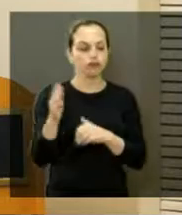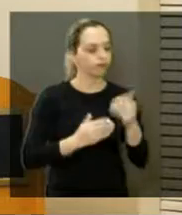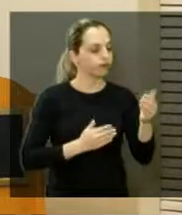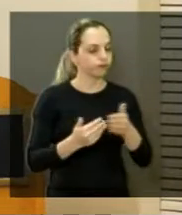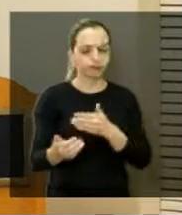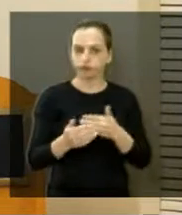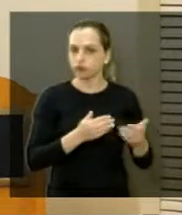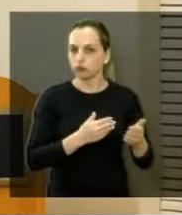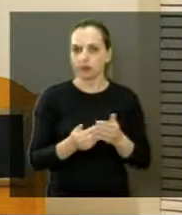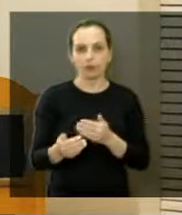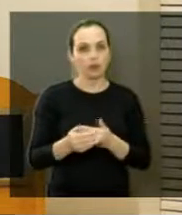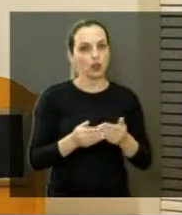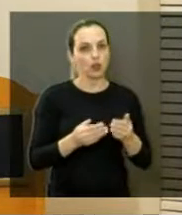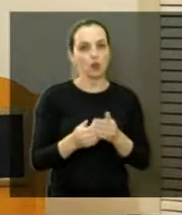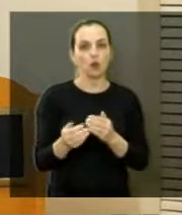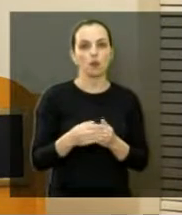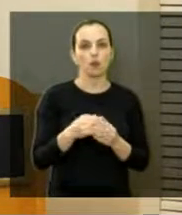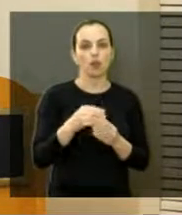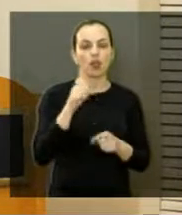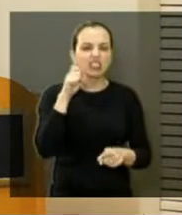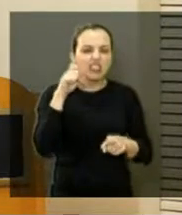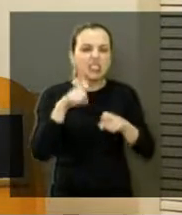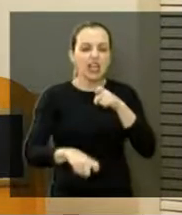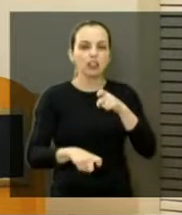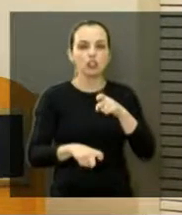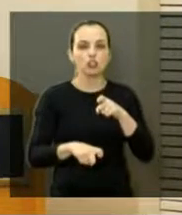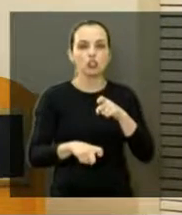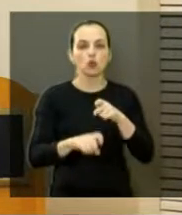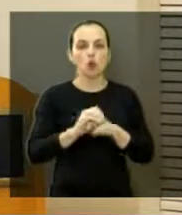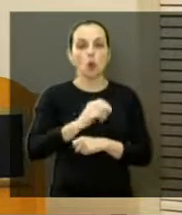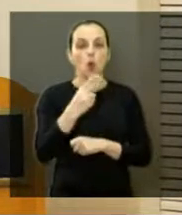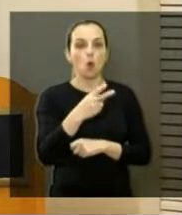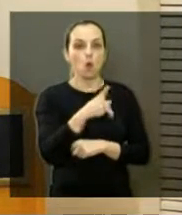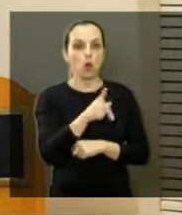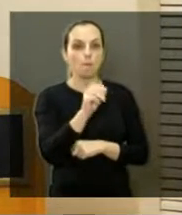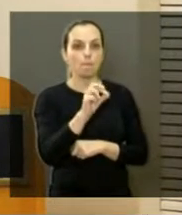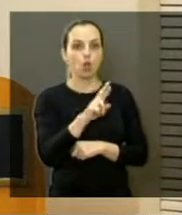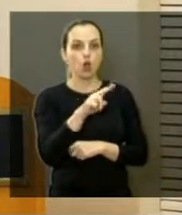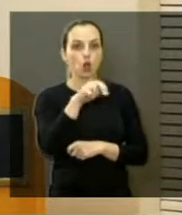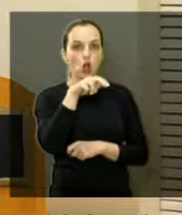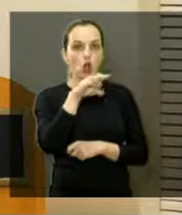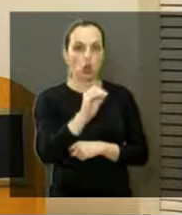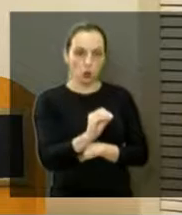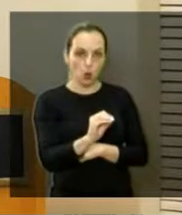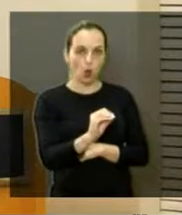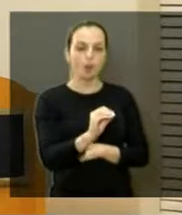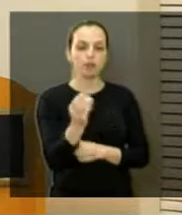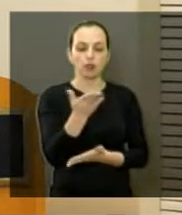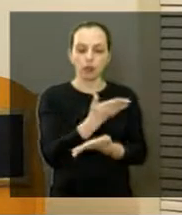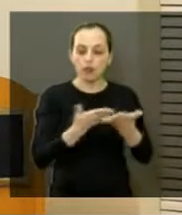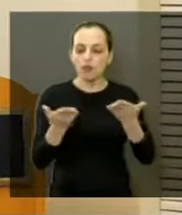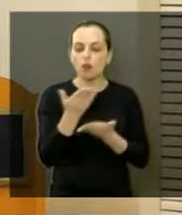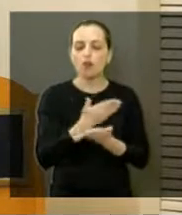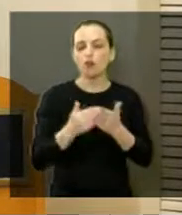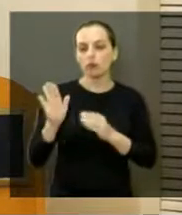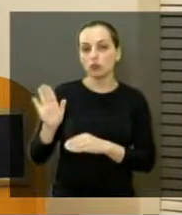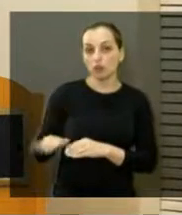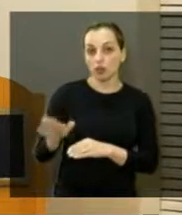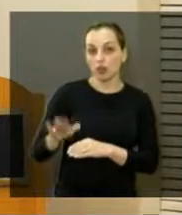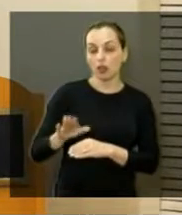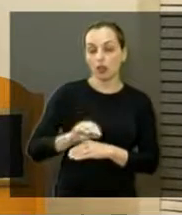meio cena de sexo, explícito ou pornográfico, envolvendo criança ou adolescente.